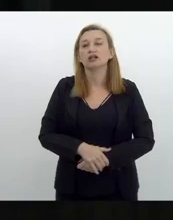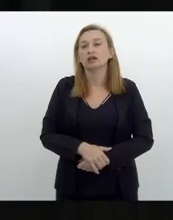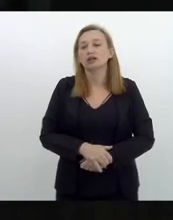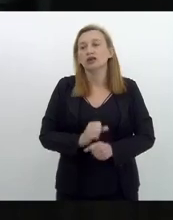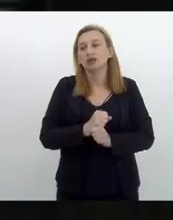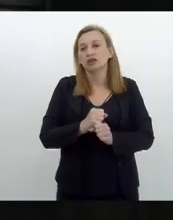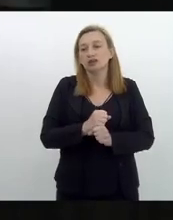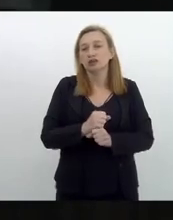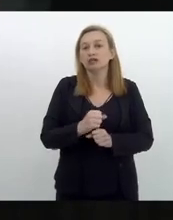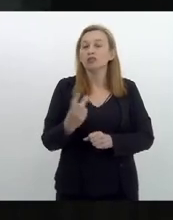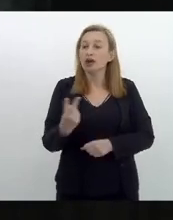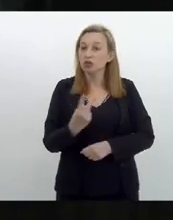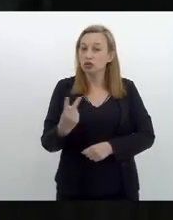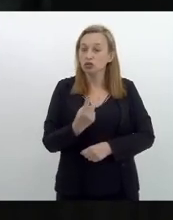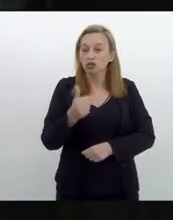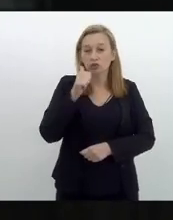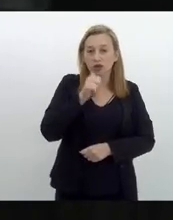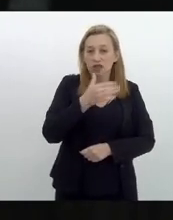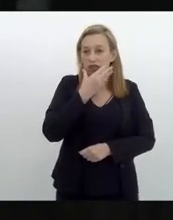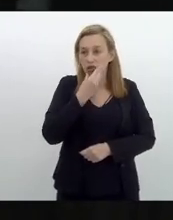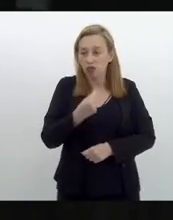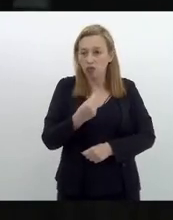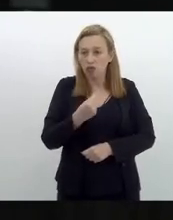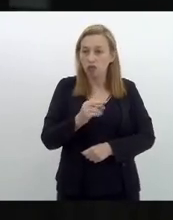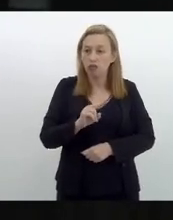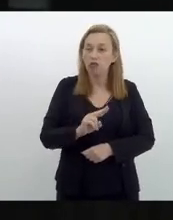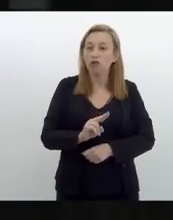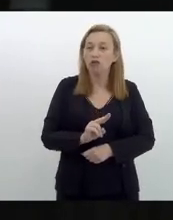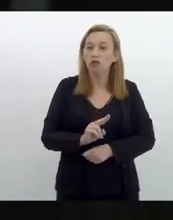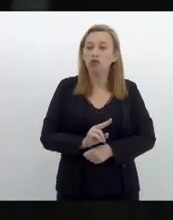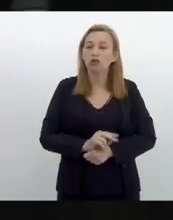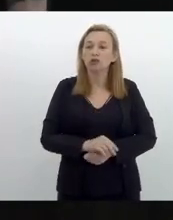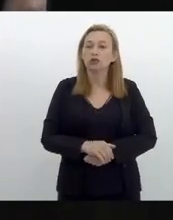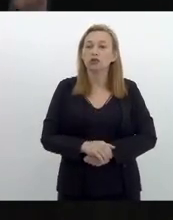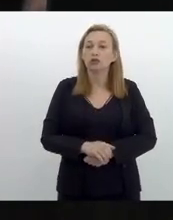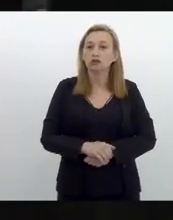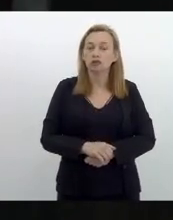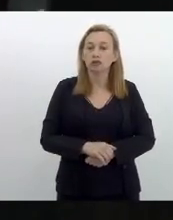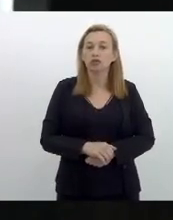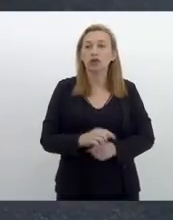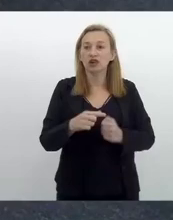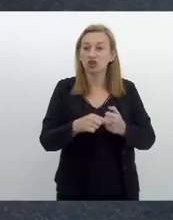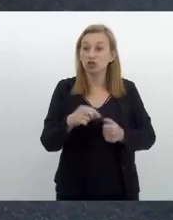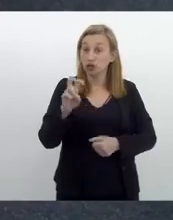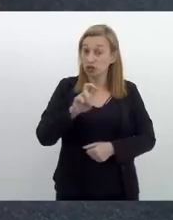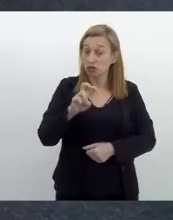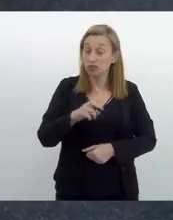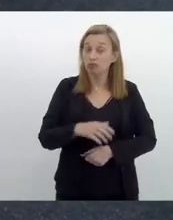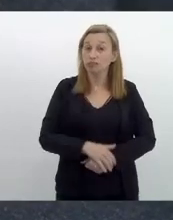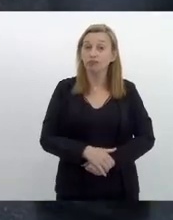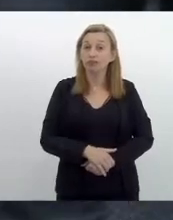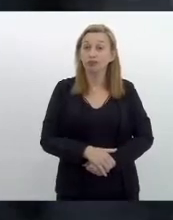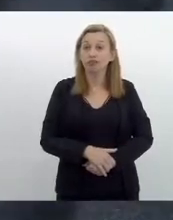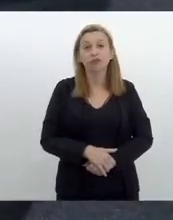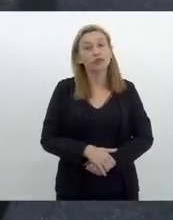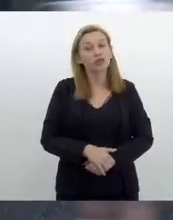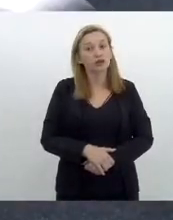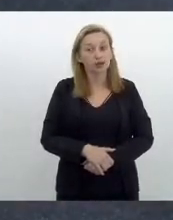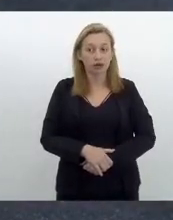para ambos os sexos ou disposto para acontecer então é o artigo 5 agora eu disse